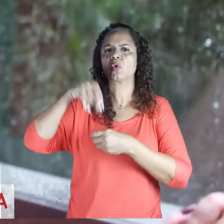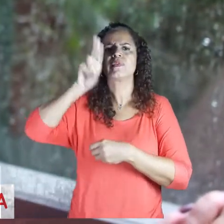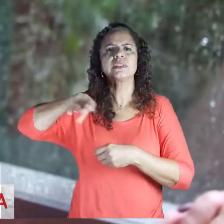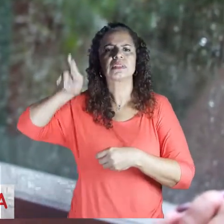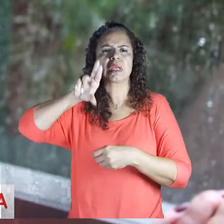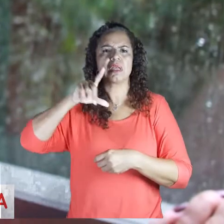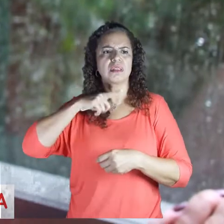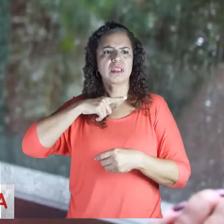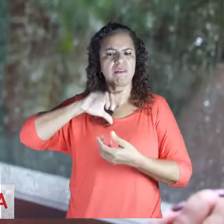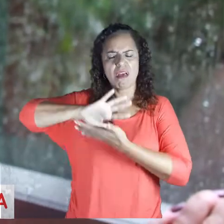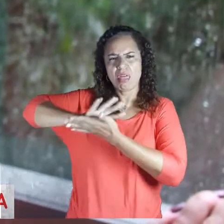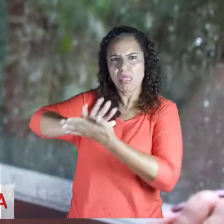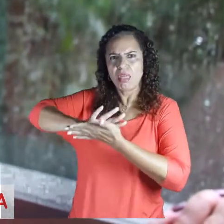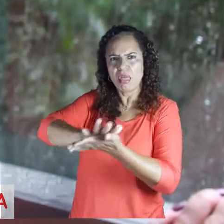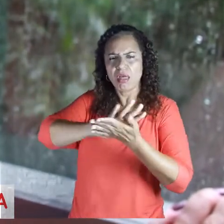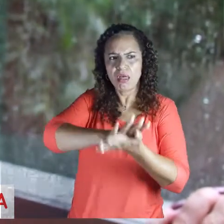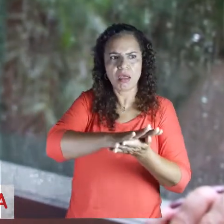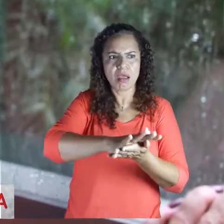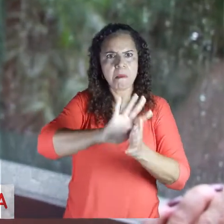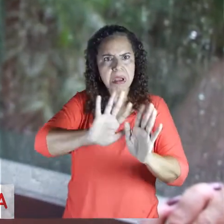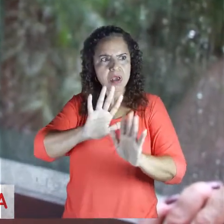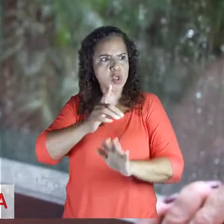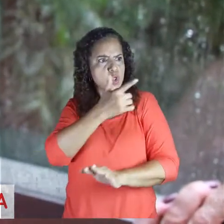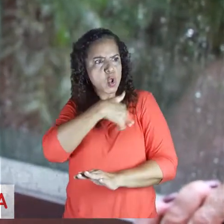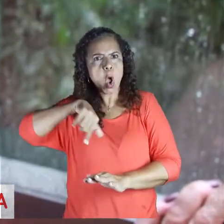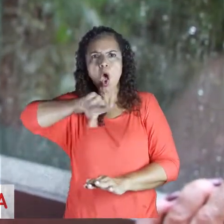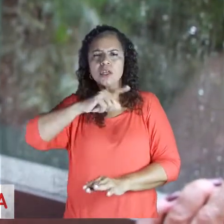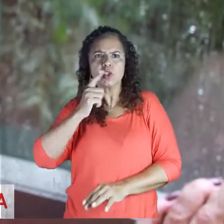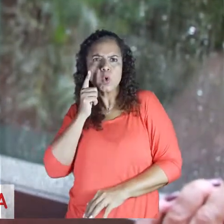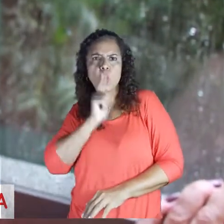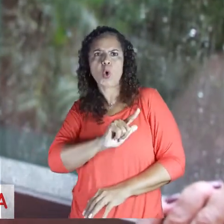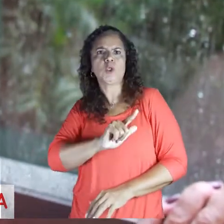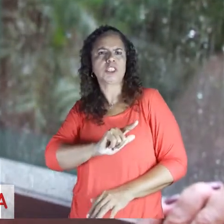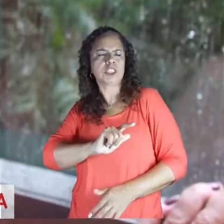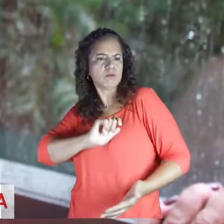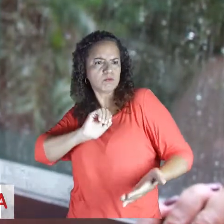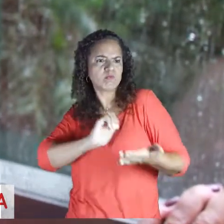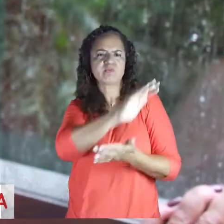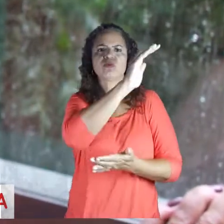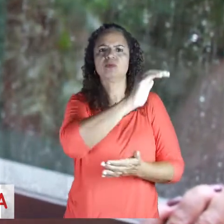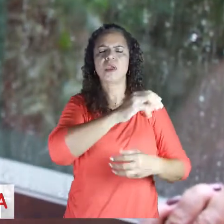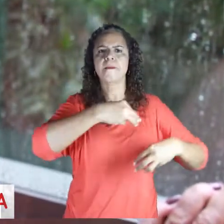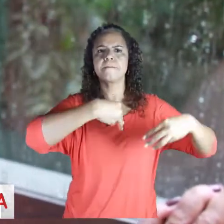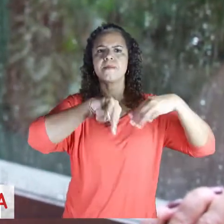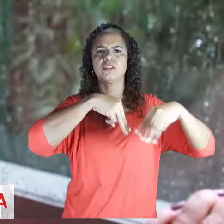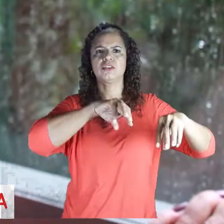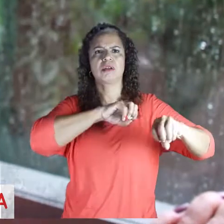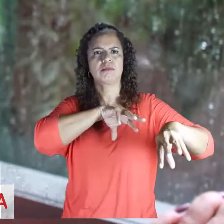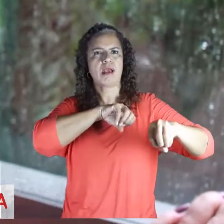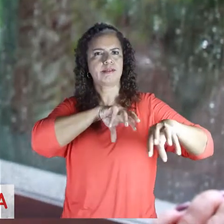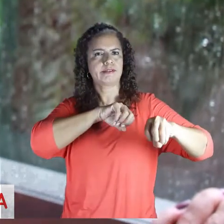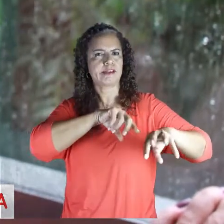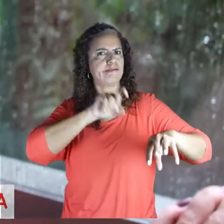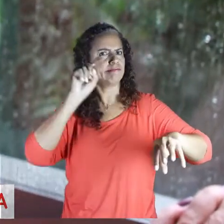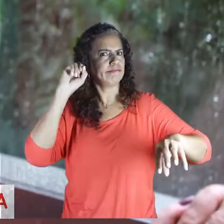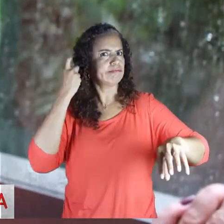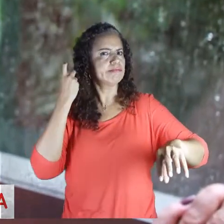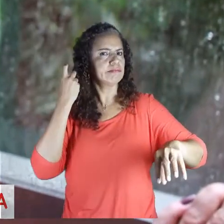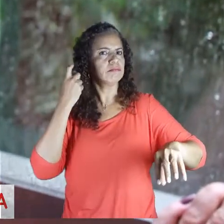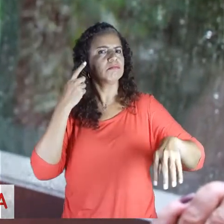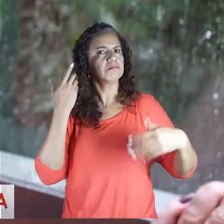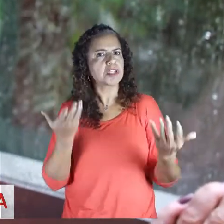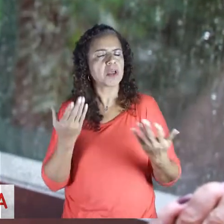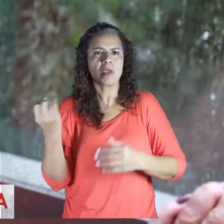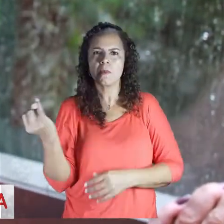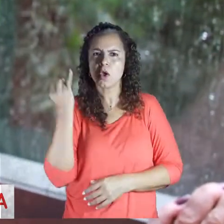nós vamos ver se a nossa liberdade acadêmica nós conseguimos inclusive derrubar um ministro com a ministra da educação